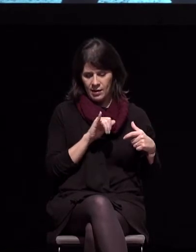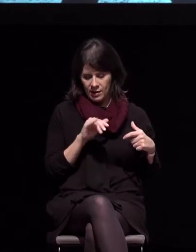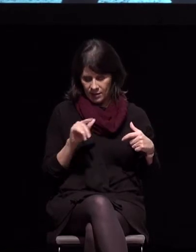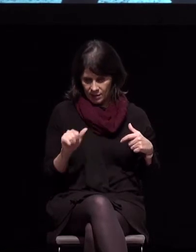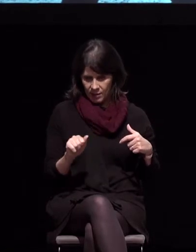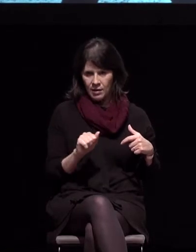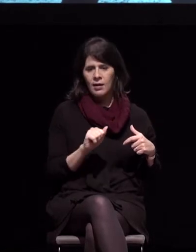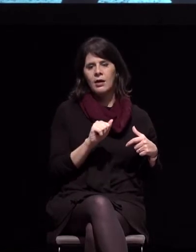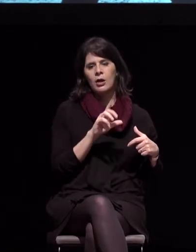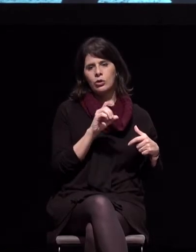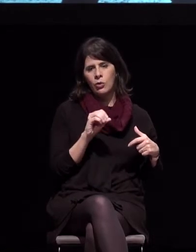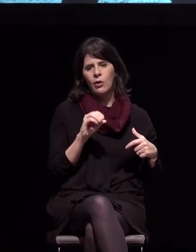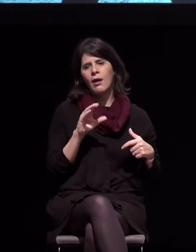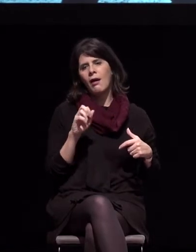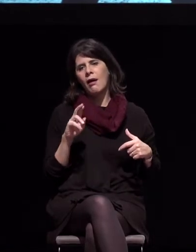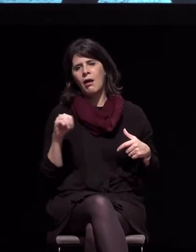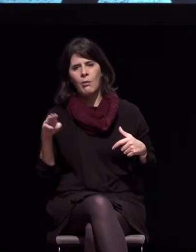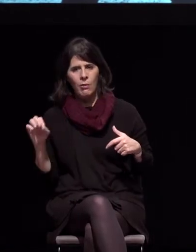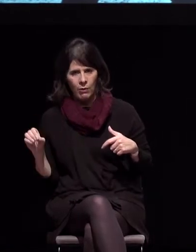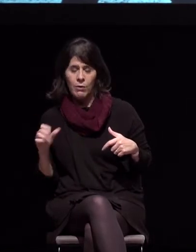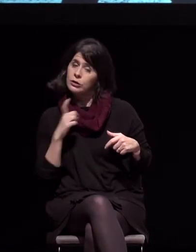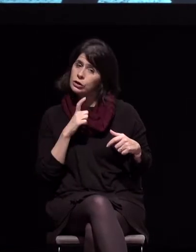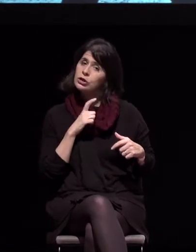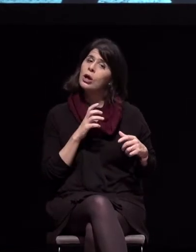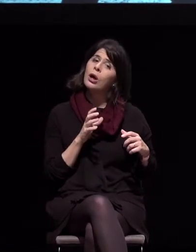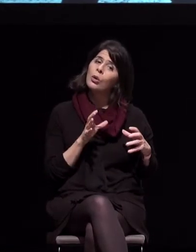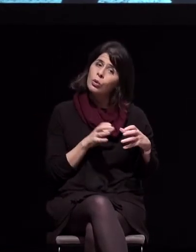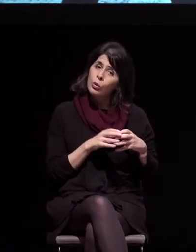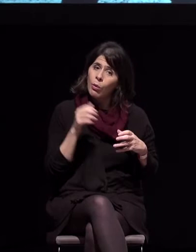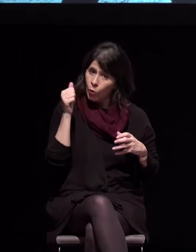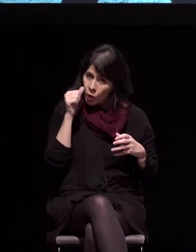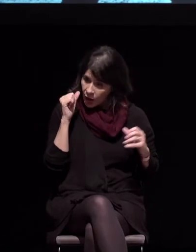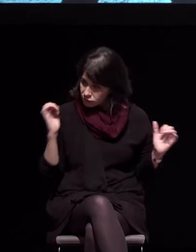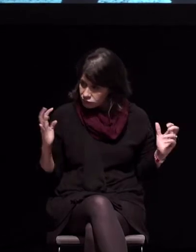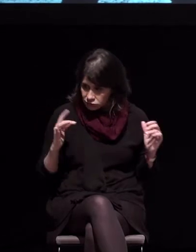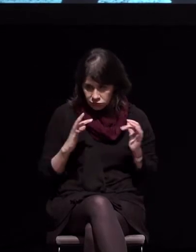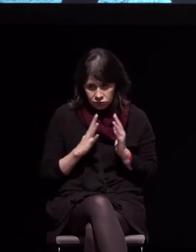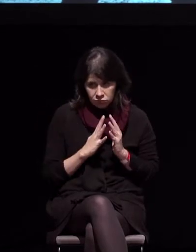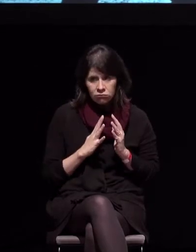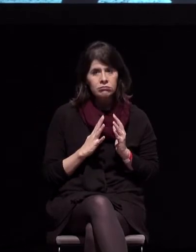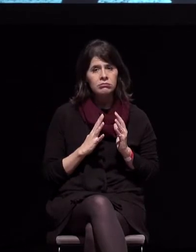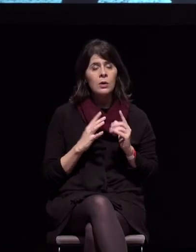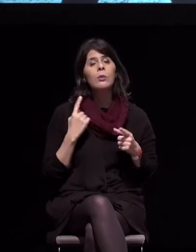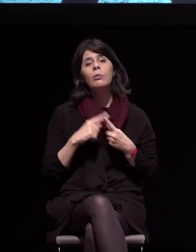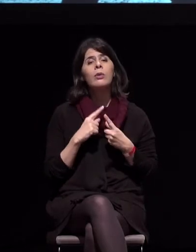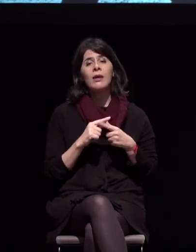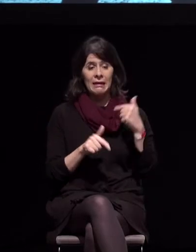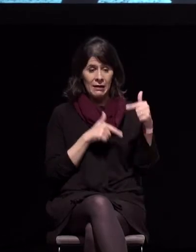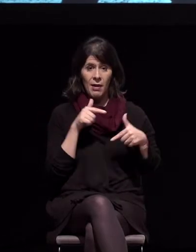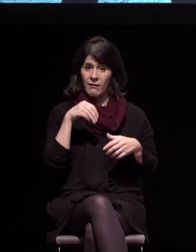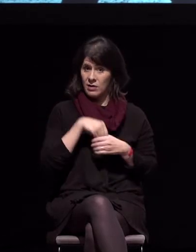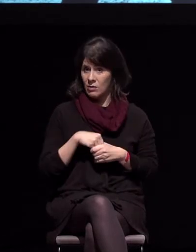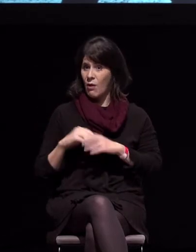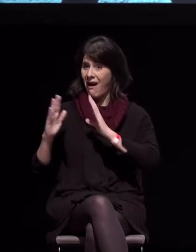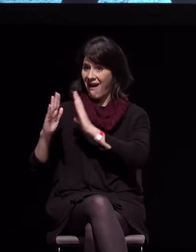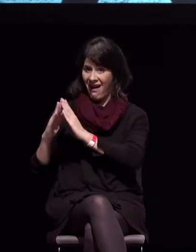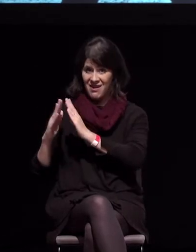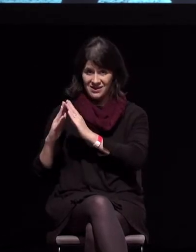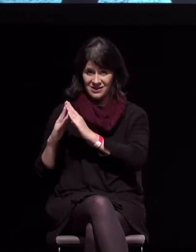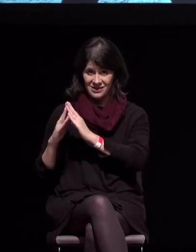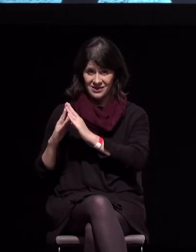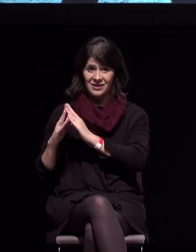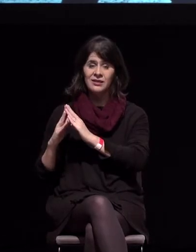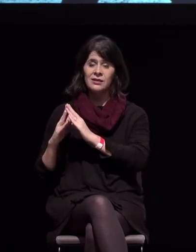XX, muitas mulheres se juntavam porque elas prestavam serviço para as casas e elas lavavam